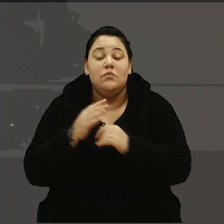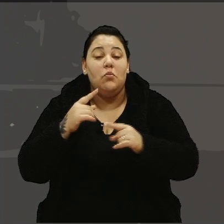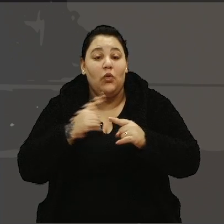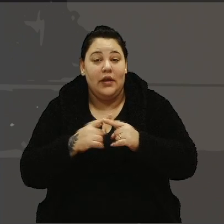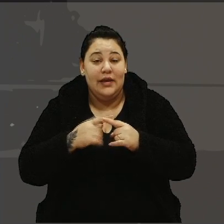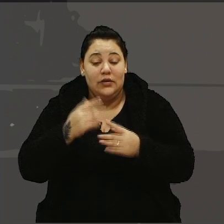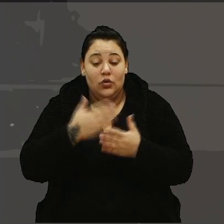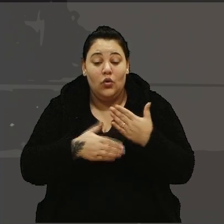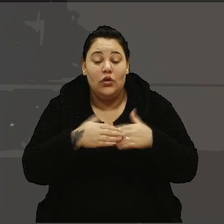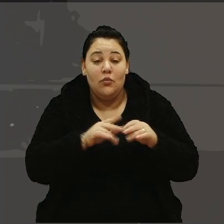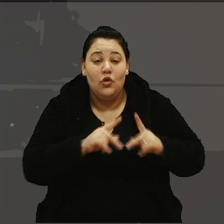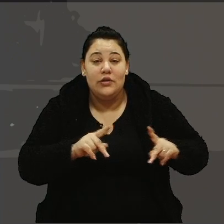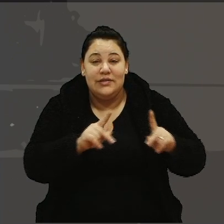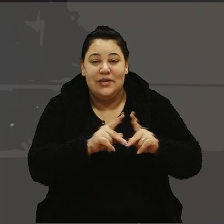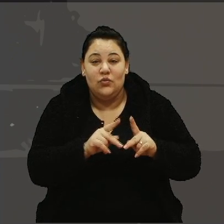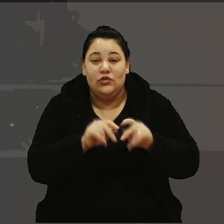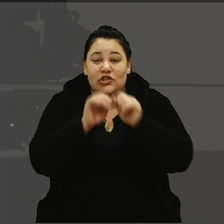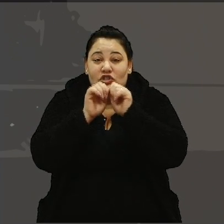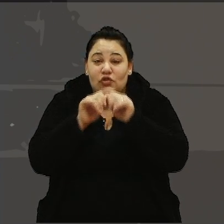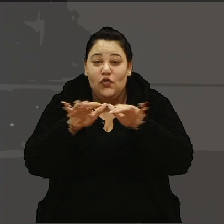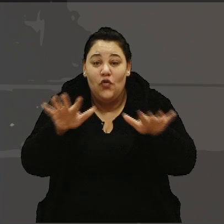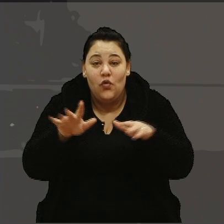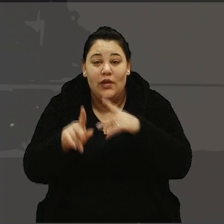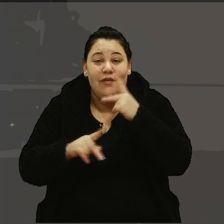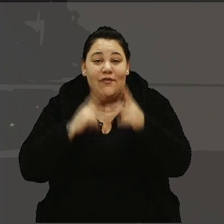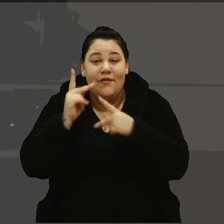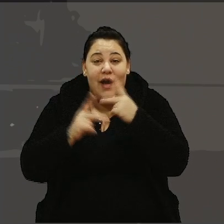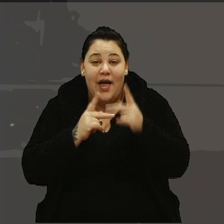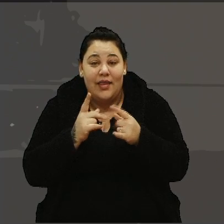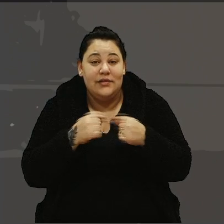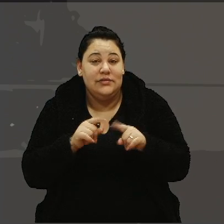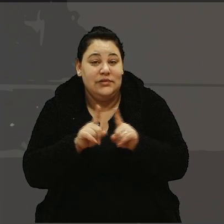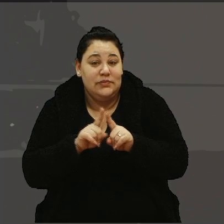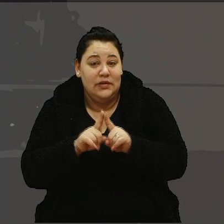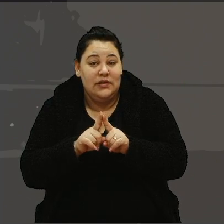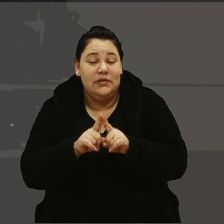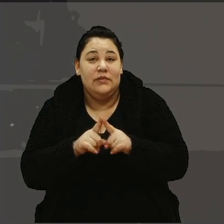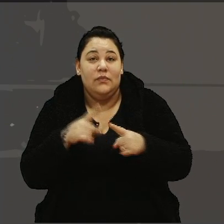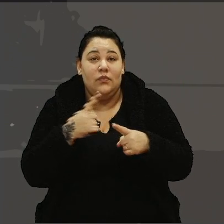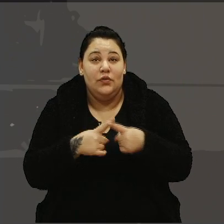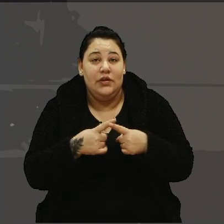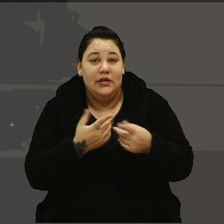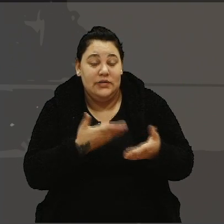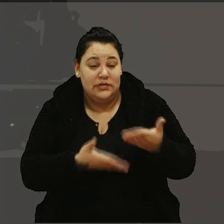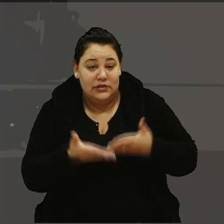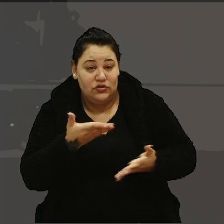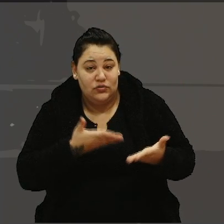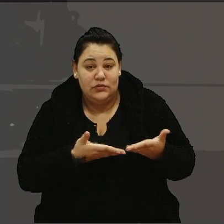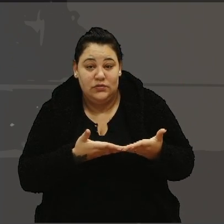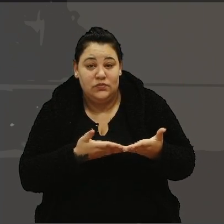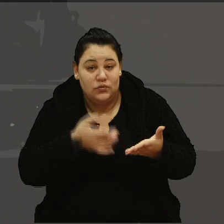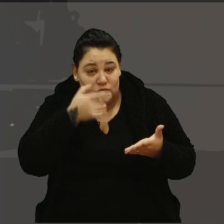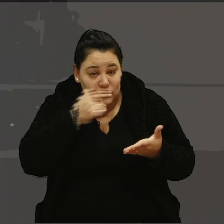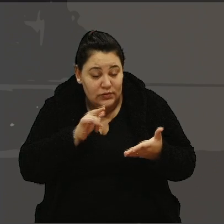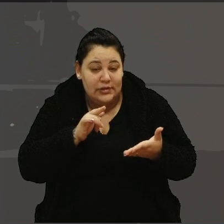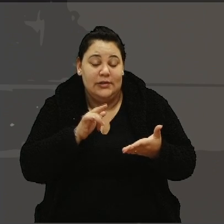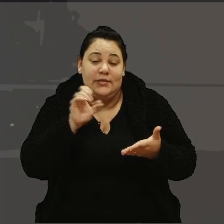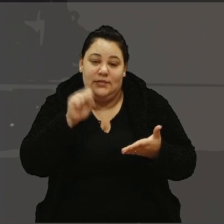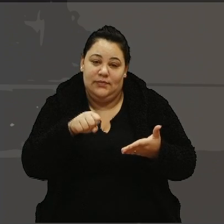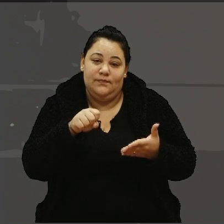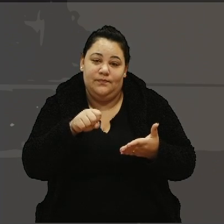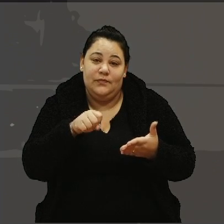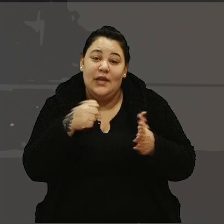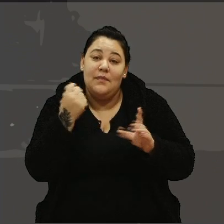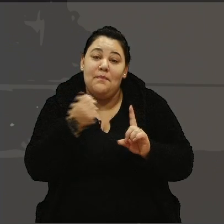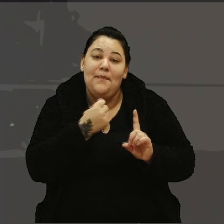toda a população, que divulgue, que fale, para que esse atendimento chegue a quem mais precisa. E